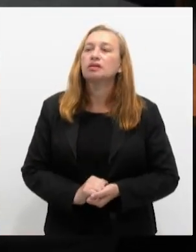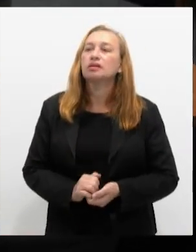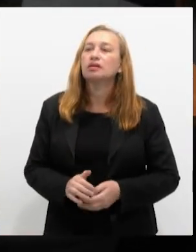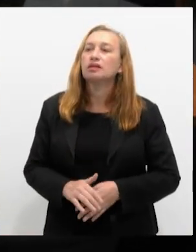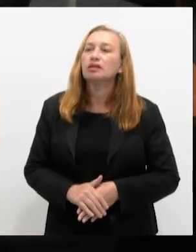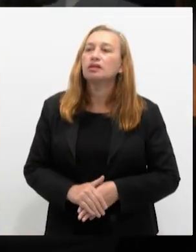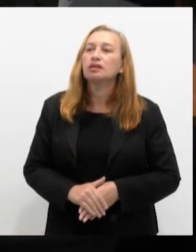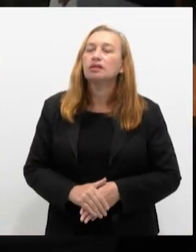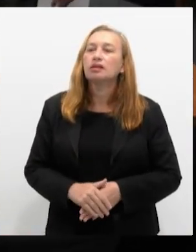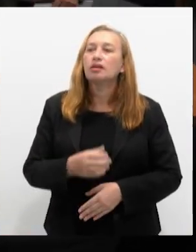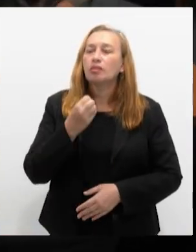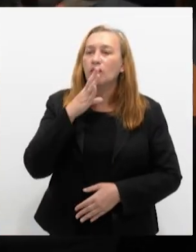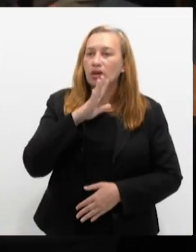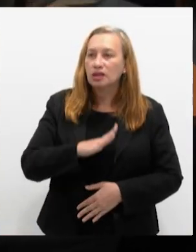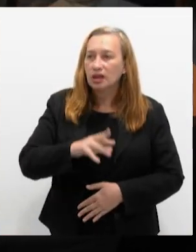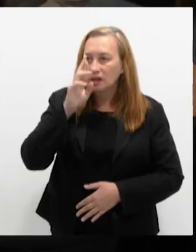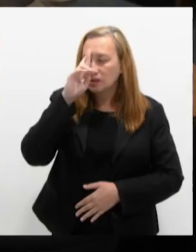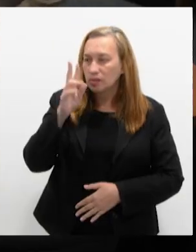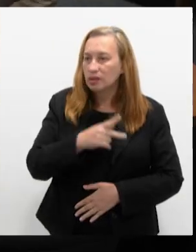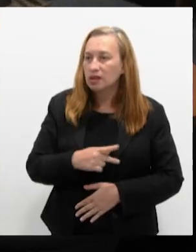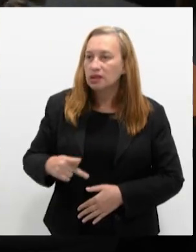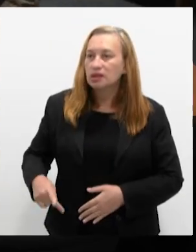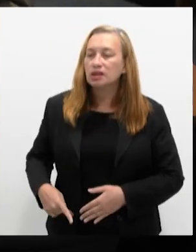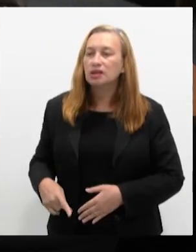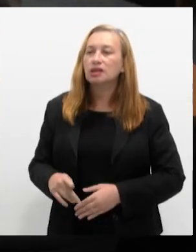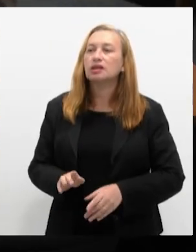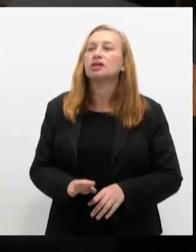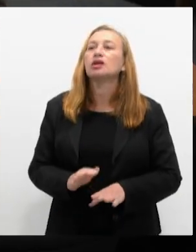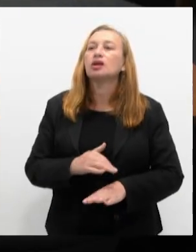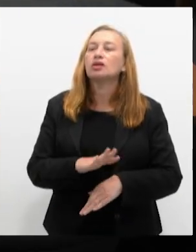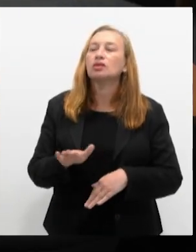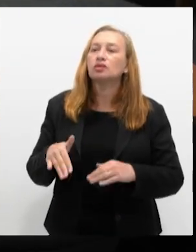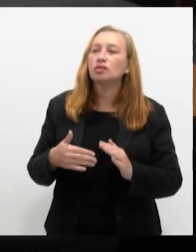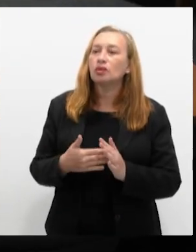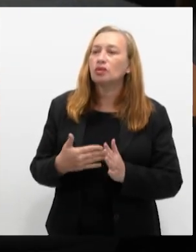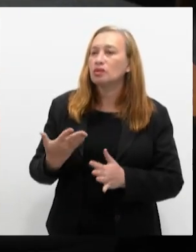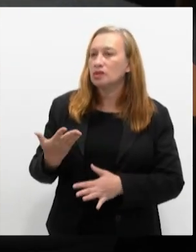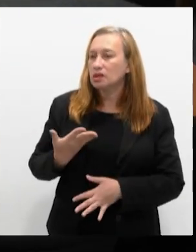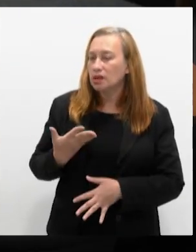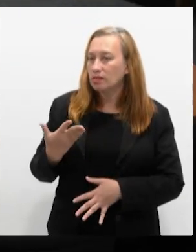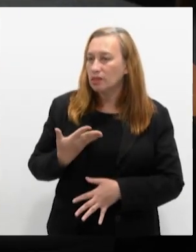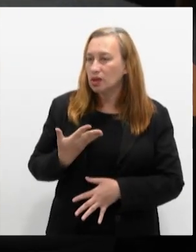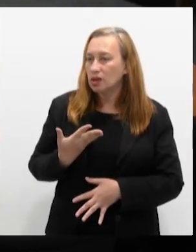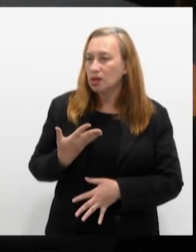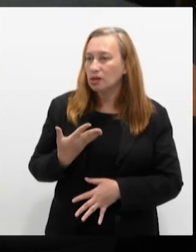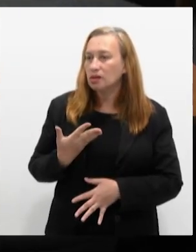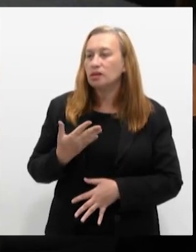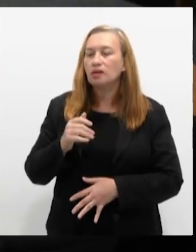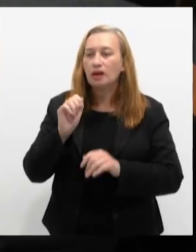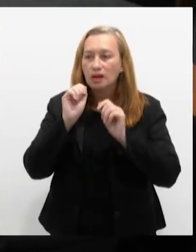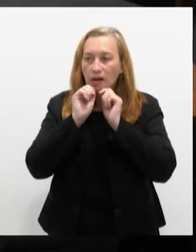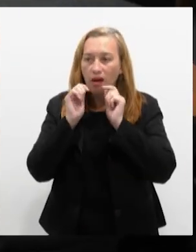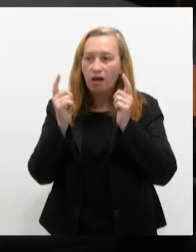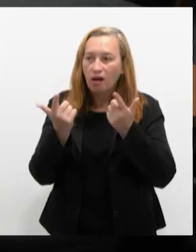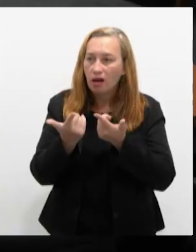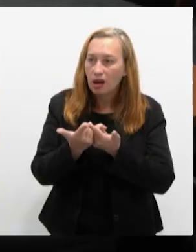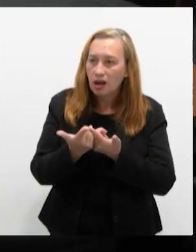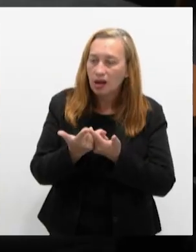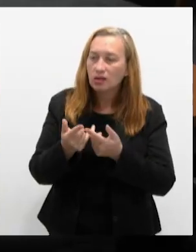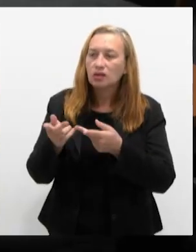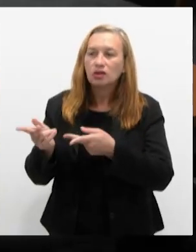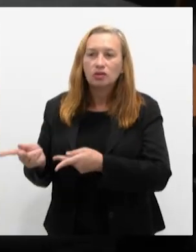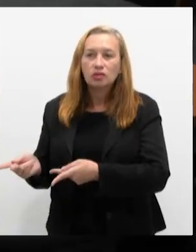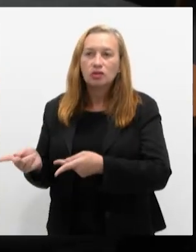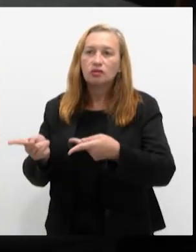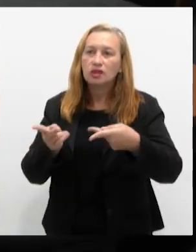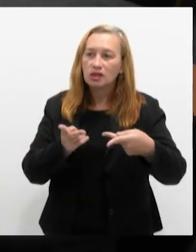Boa tarde, presidente. Boa tarde, todos os nobres colegas que estão aqui na LERJ, os